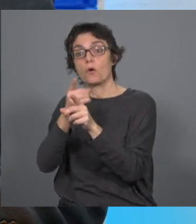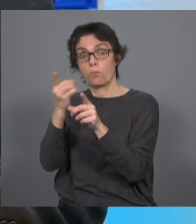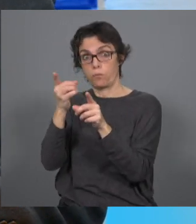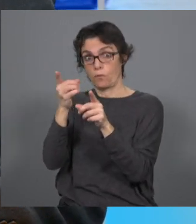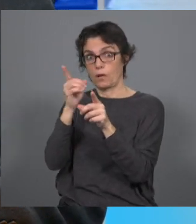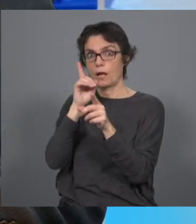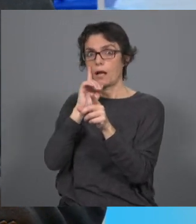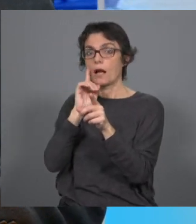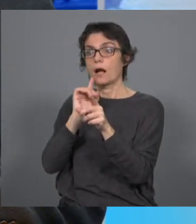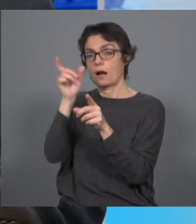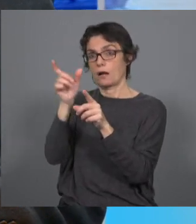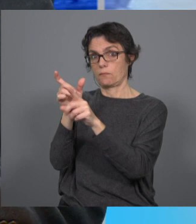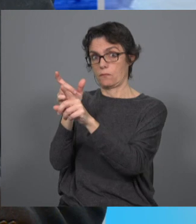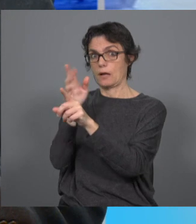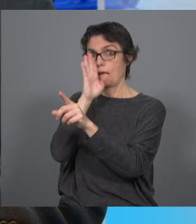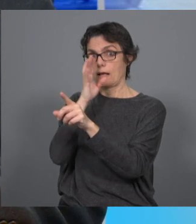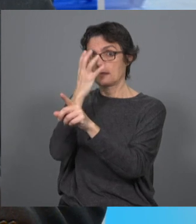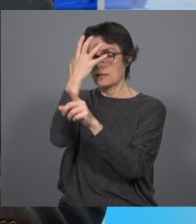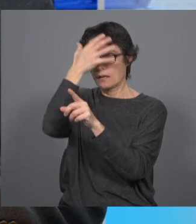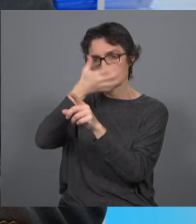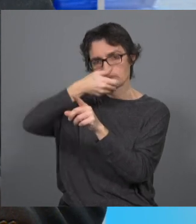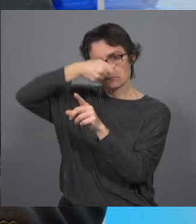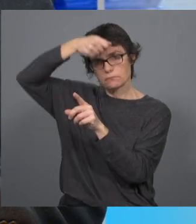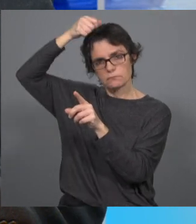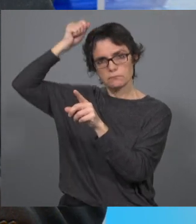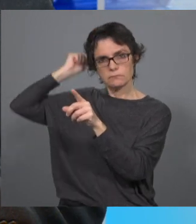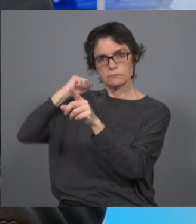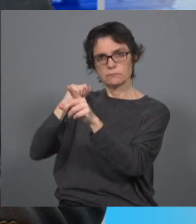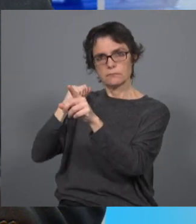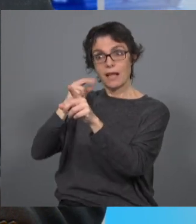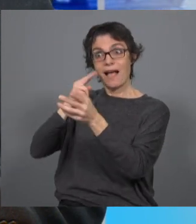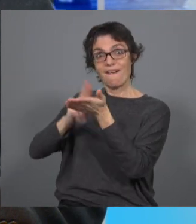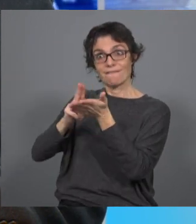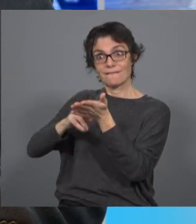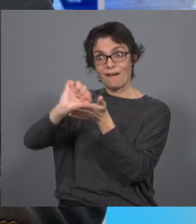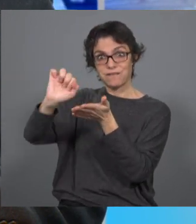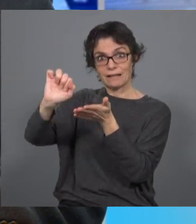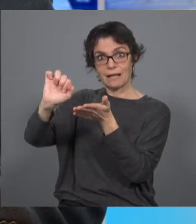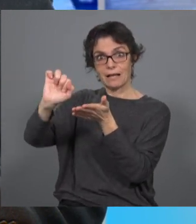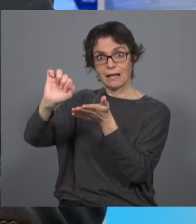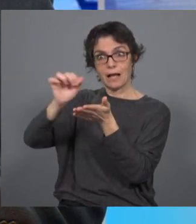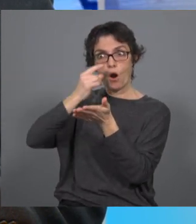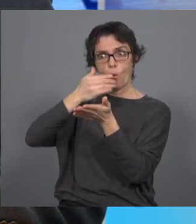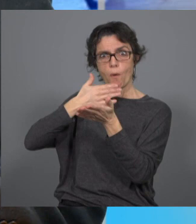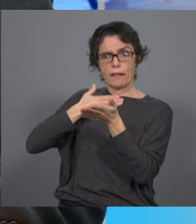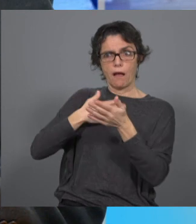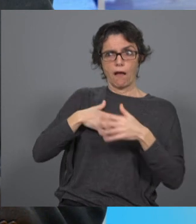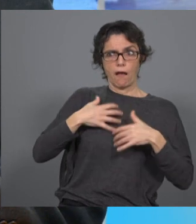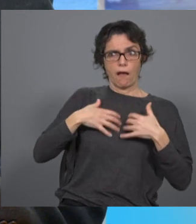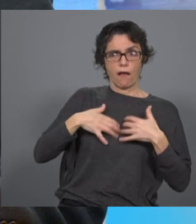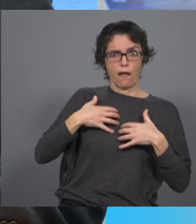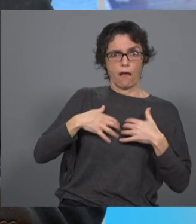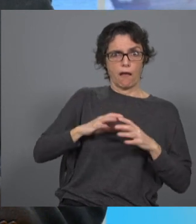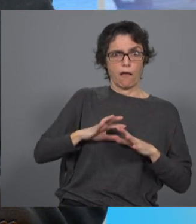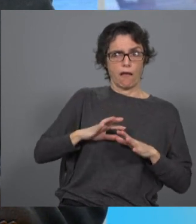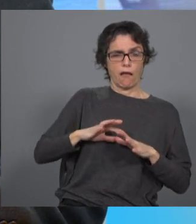crueza, sem máscara, a sua verdade é perturbadora para o homem. E então ela não pode aparecer.